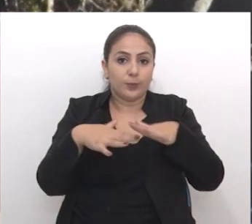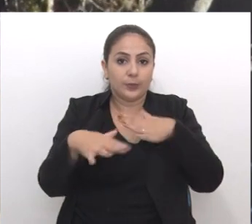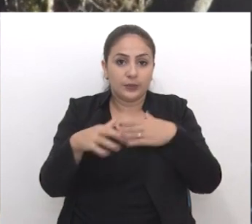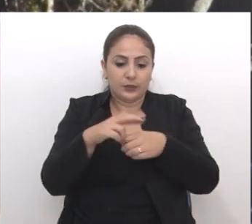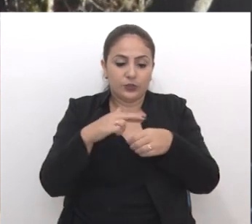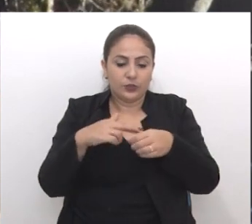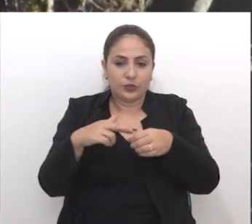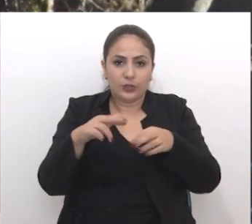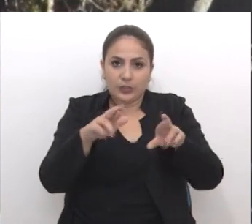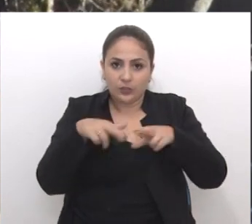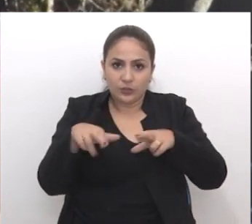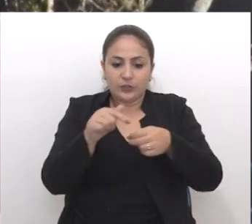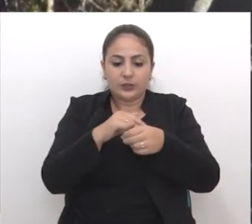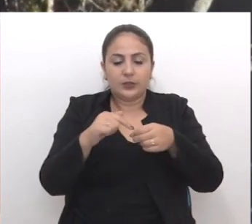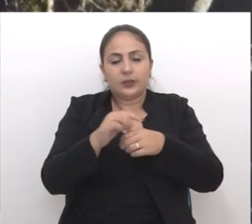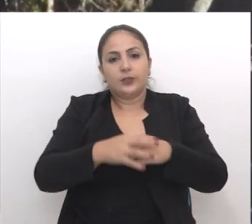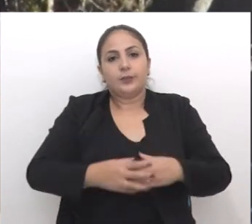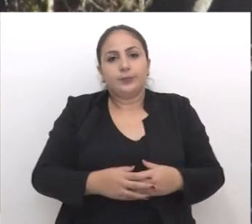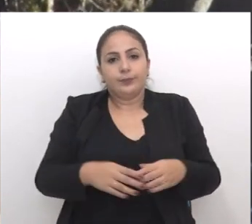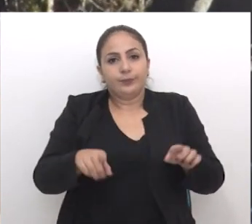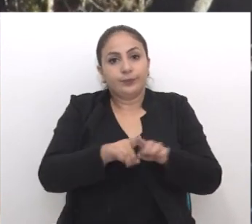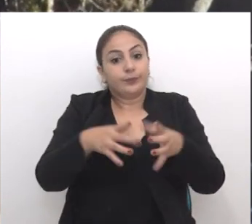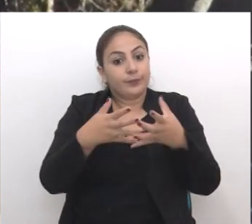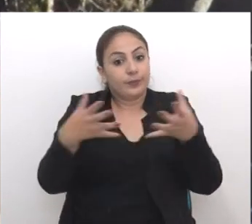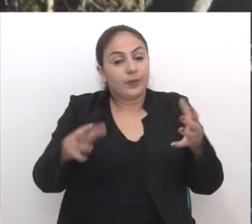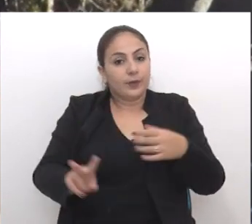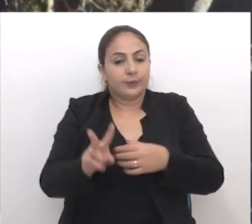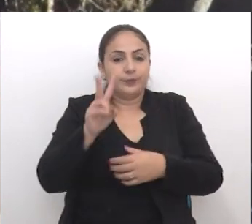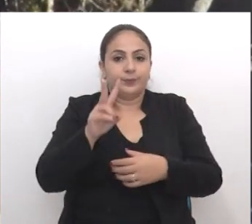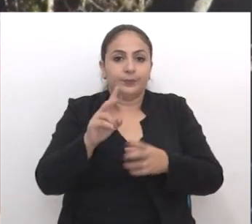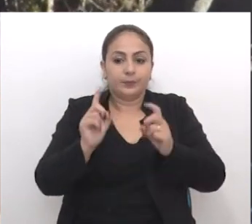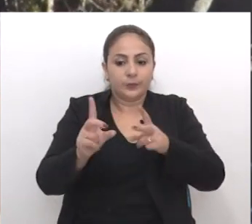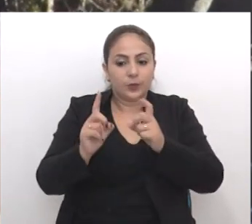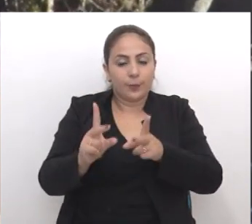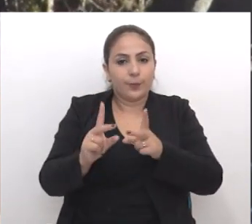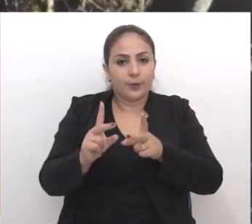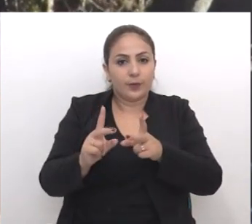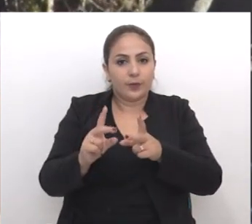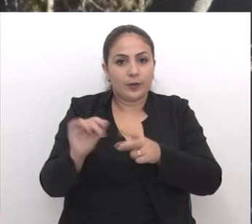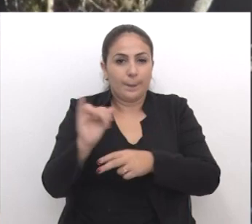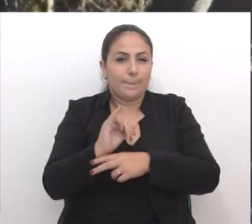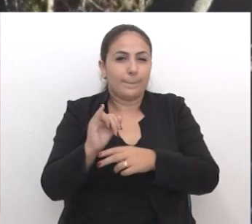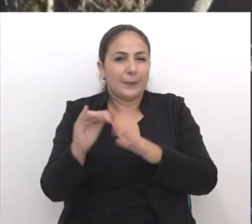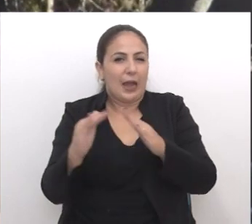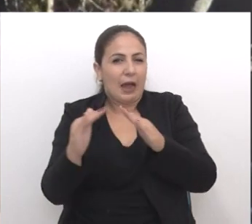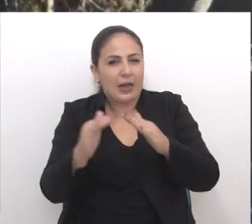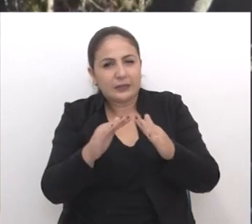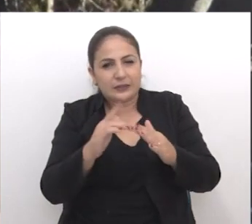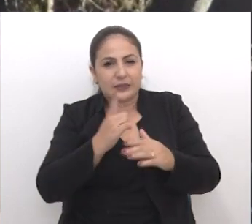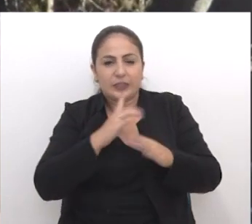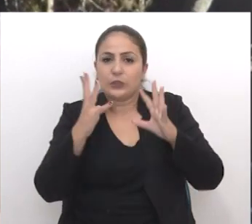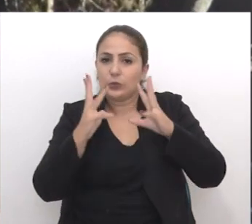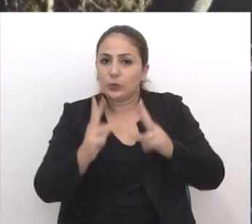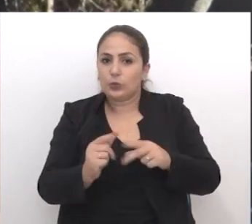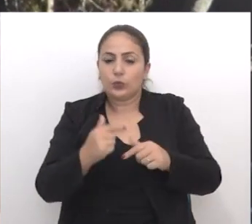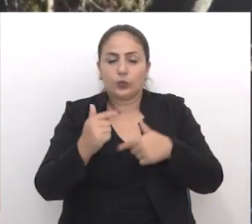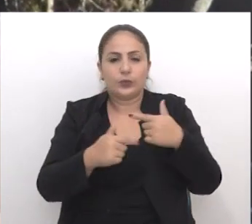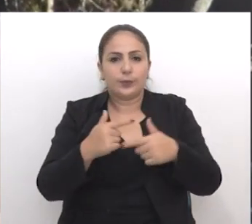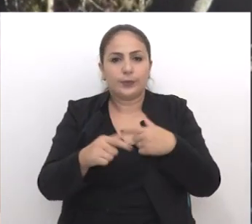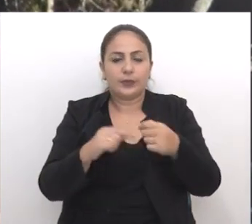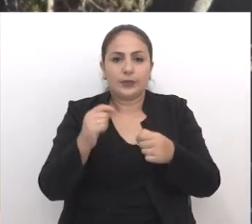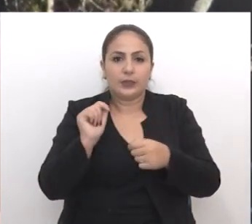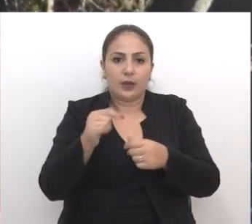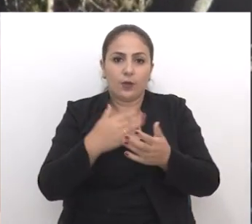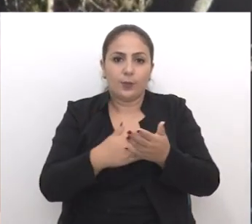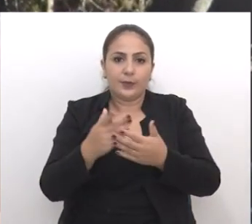para aquela região da cidade, inclusive vai até aumentar a valorização dos imóveis lá existentes por tudo os serviços que